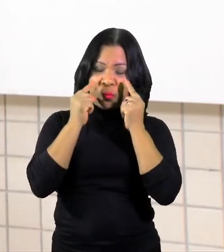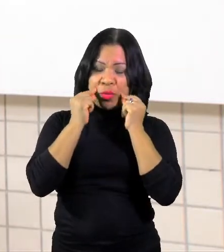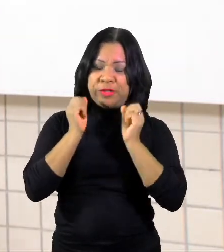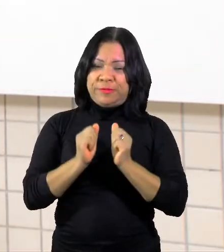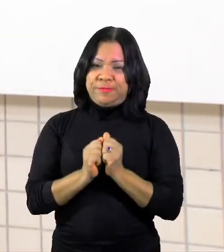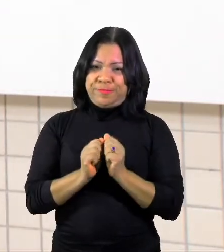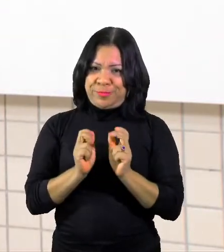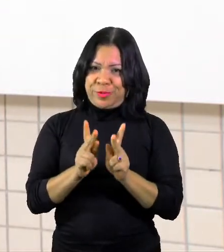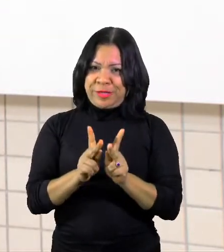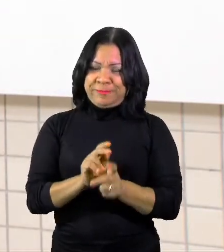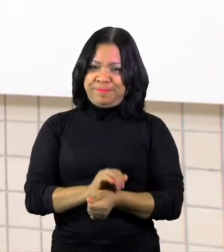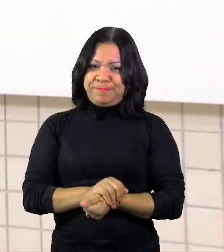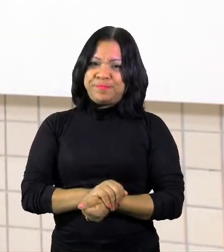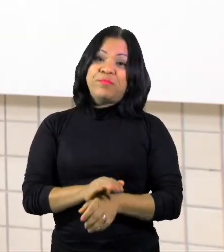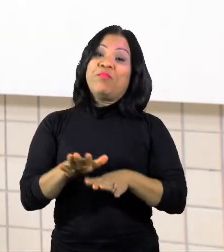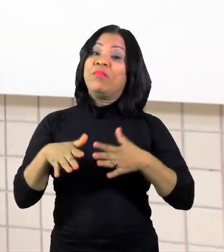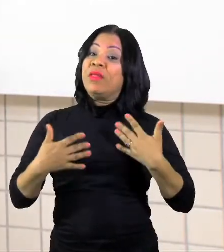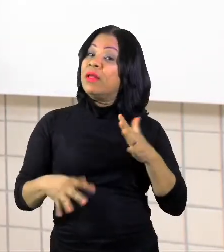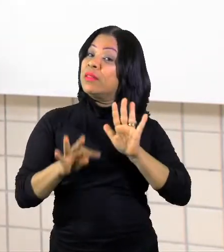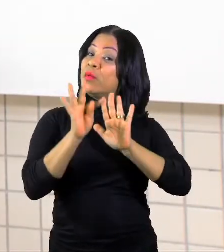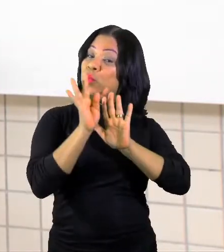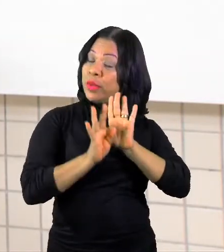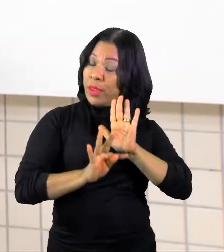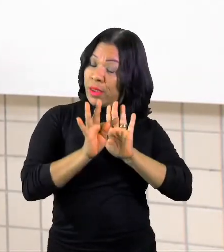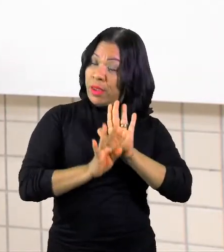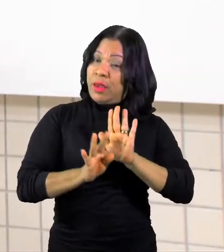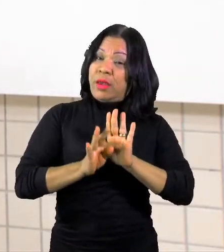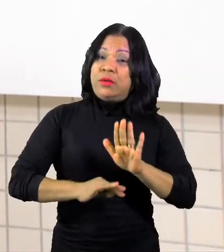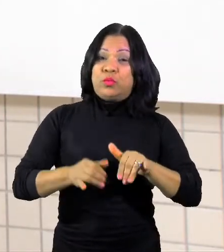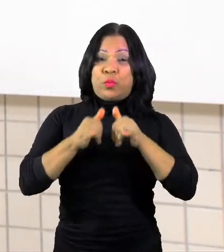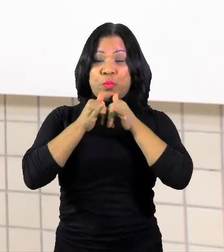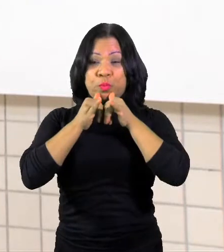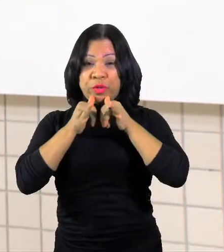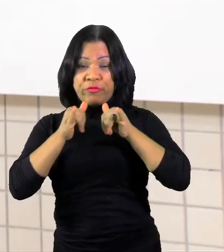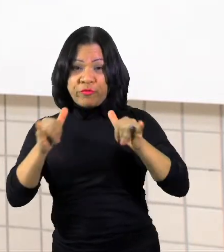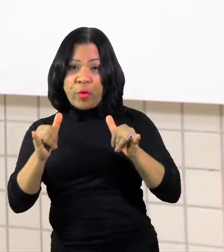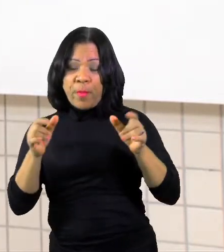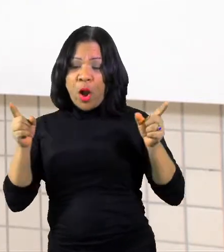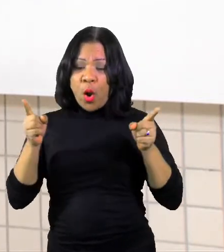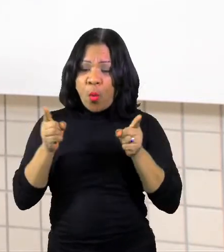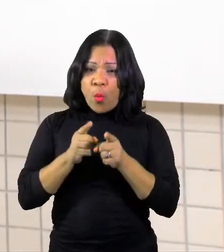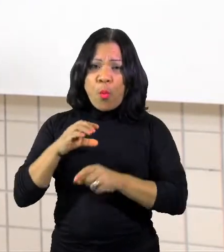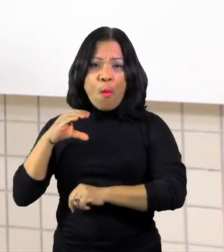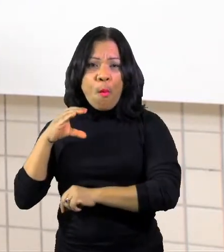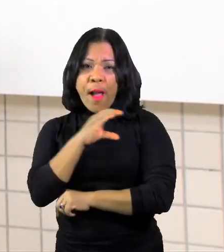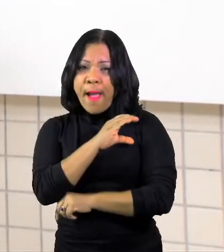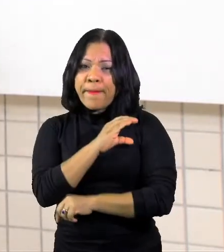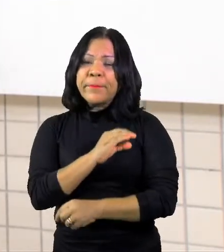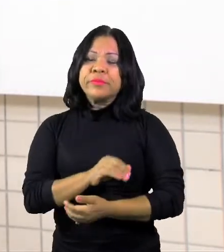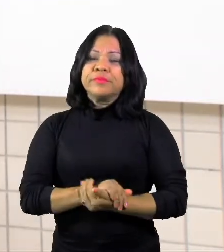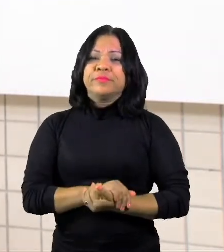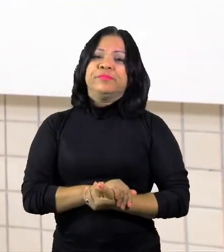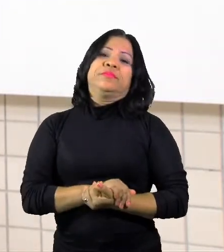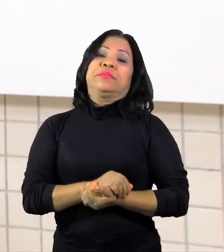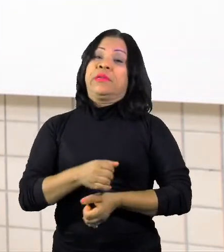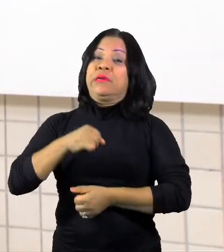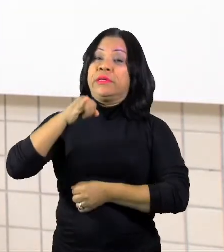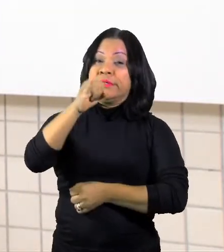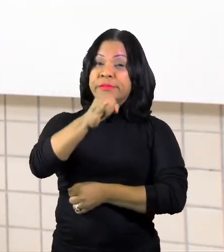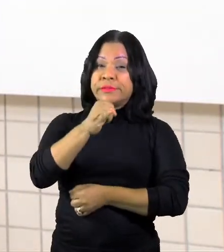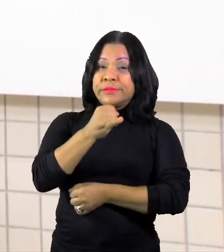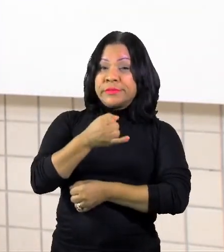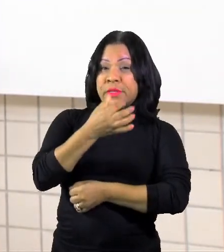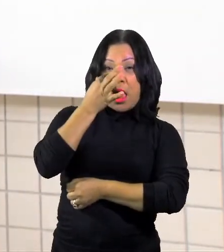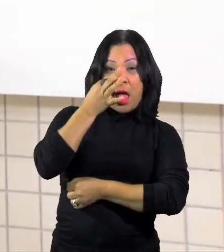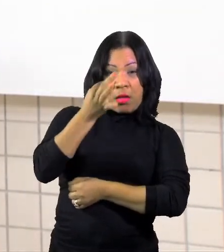um texto informativo, curto, rápido. Se vocês observarem a estrutura dele,